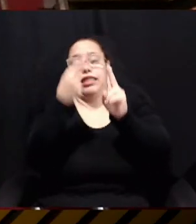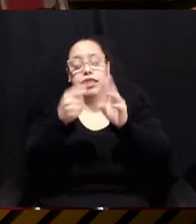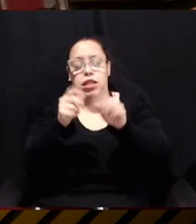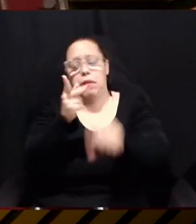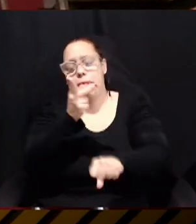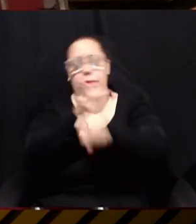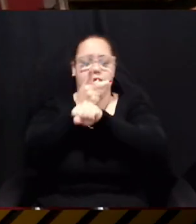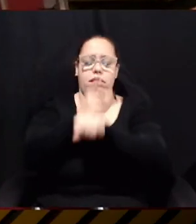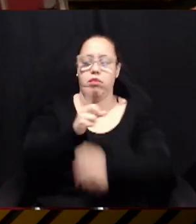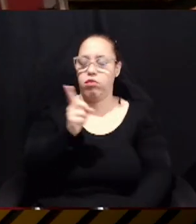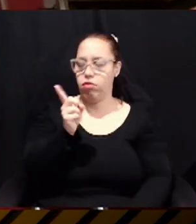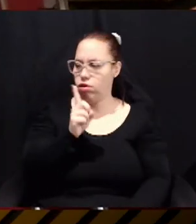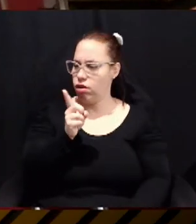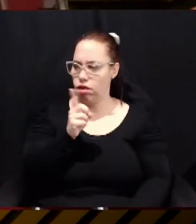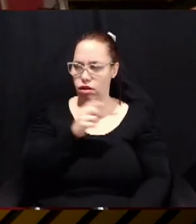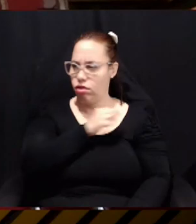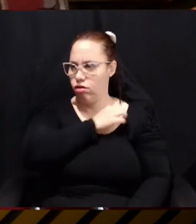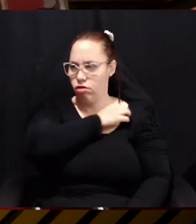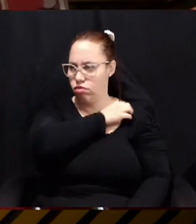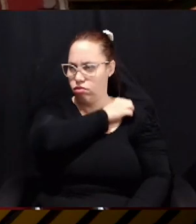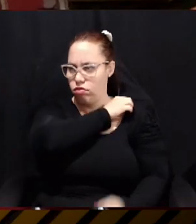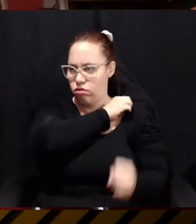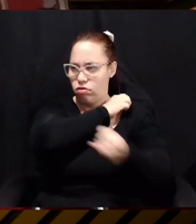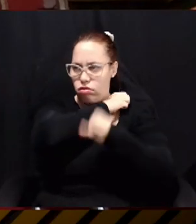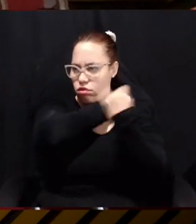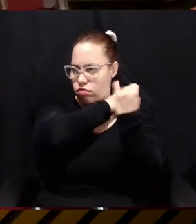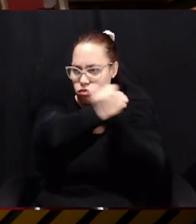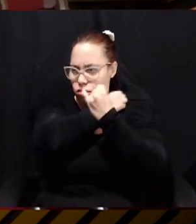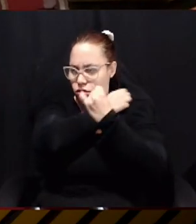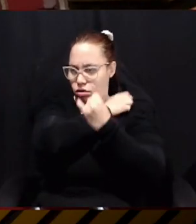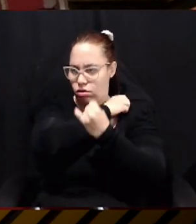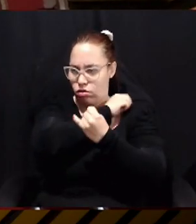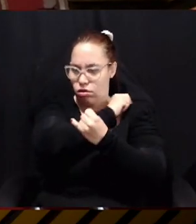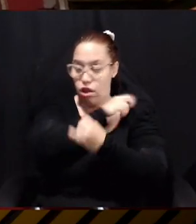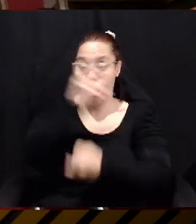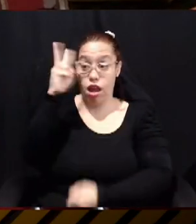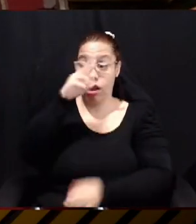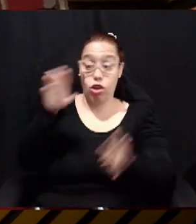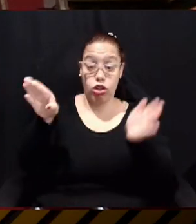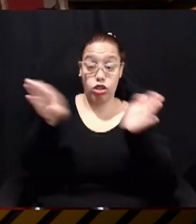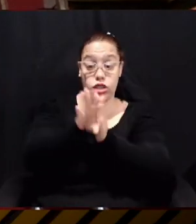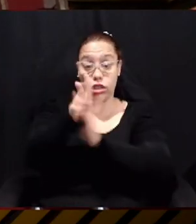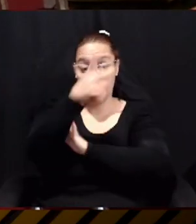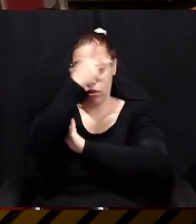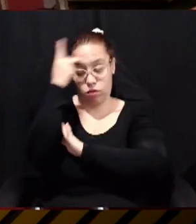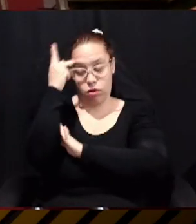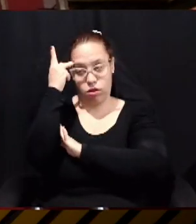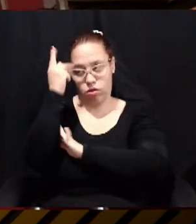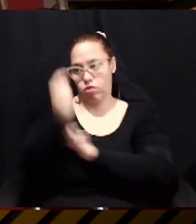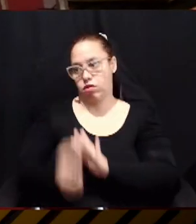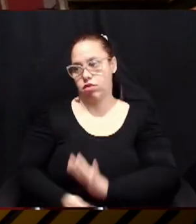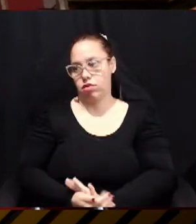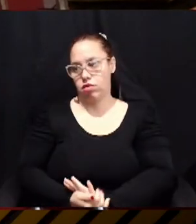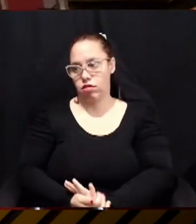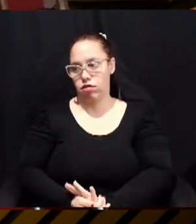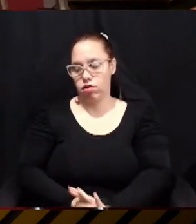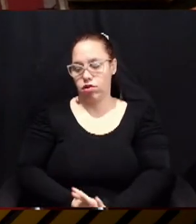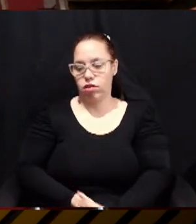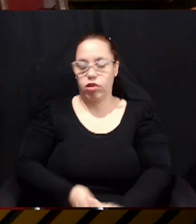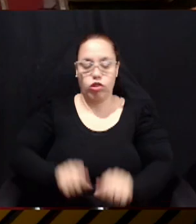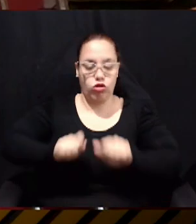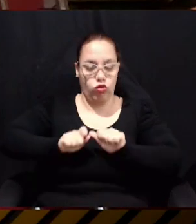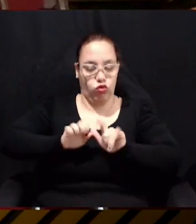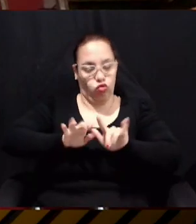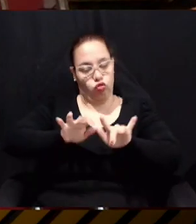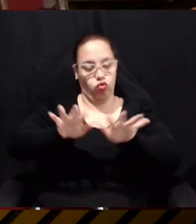cara, o mais importante é a história chegar nas pessoas e que isso viralize e que seja uma coisa